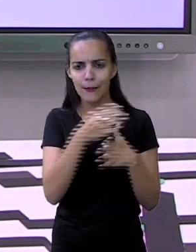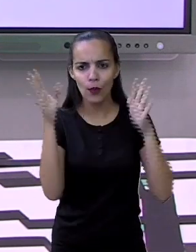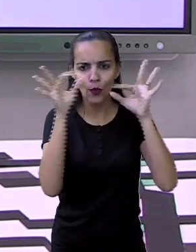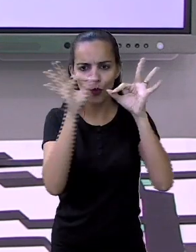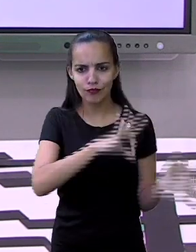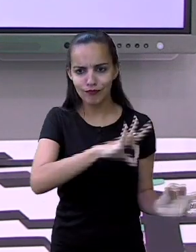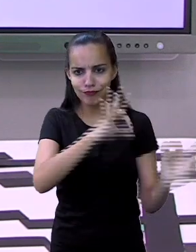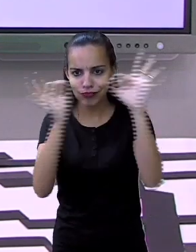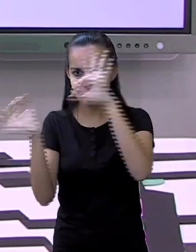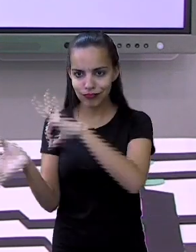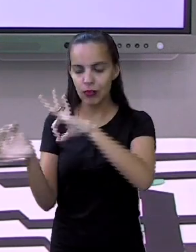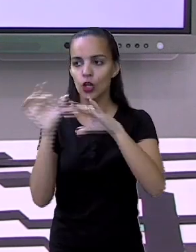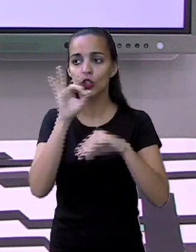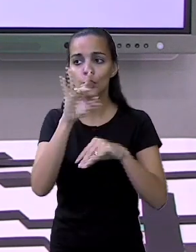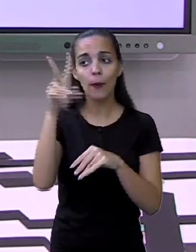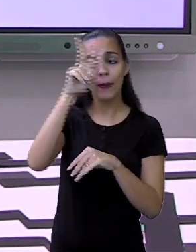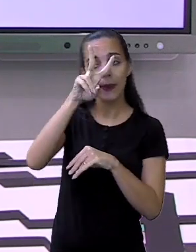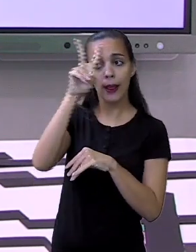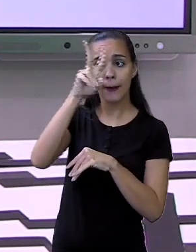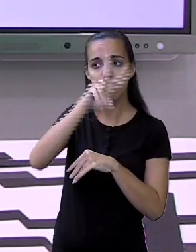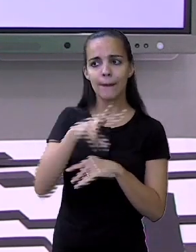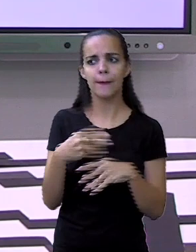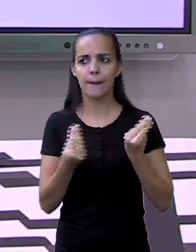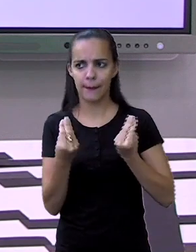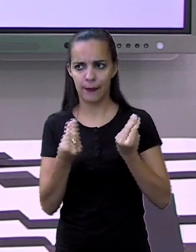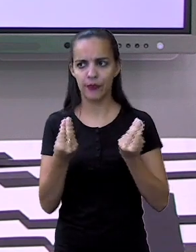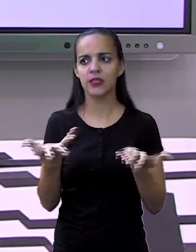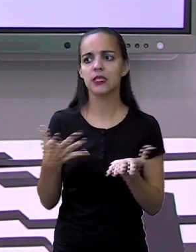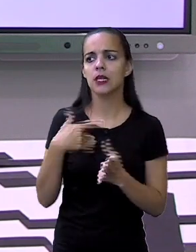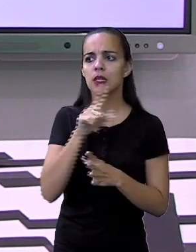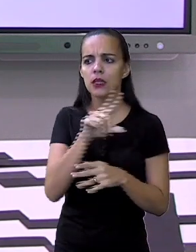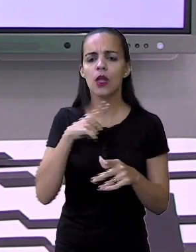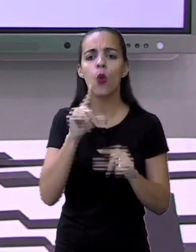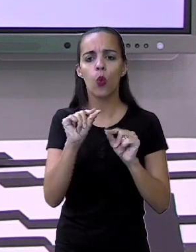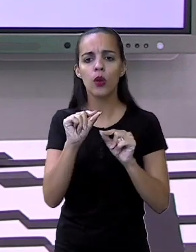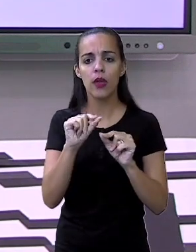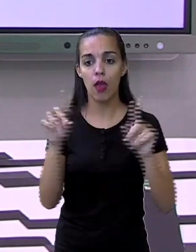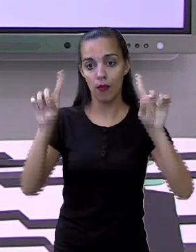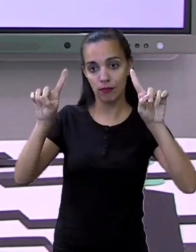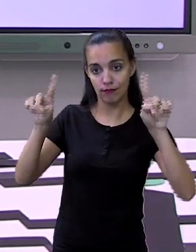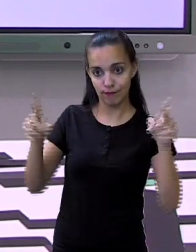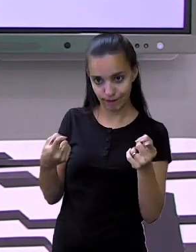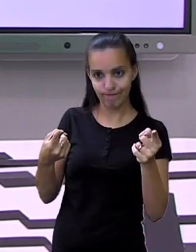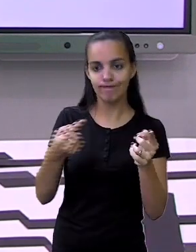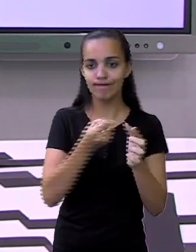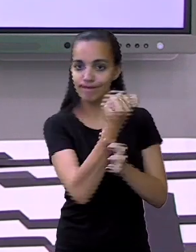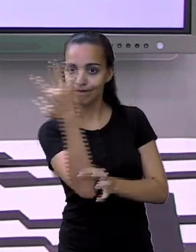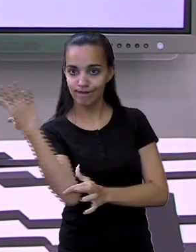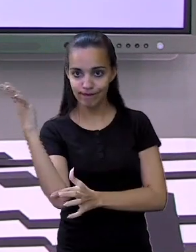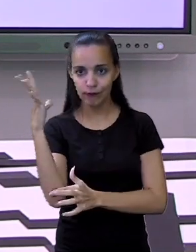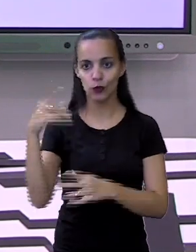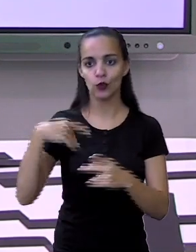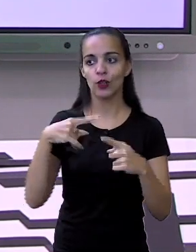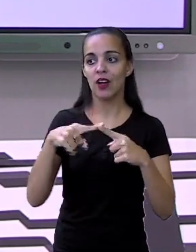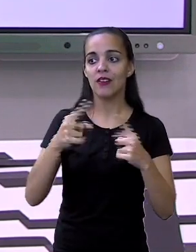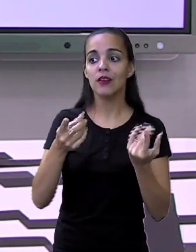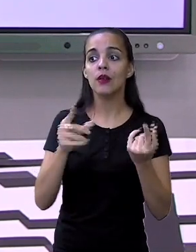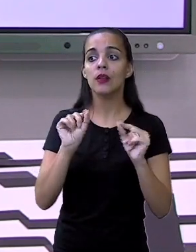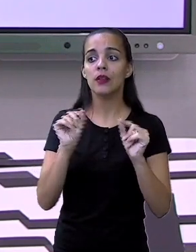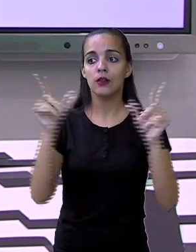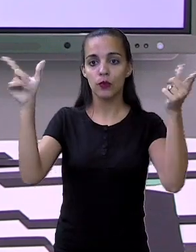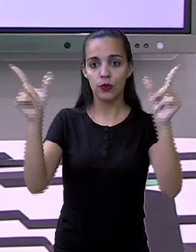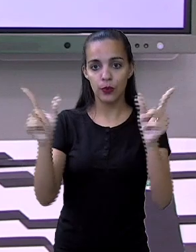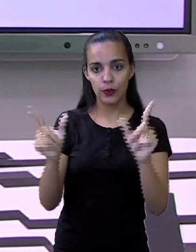bom! Nós vamos revisar produtos notáveis, fatoração, que é a operação inversa,